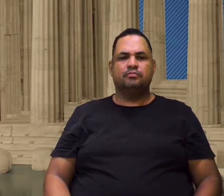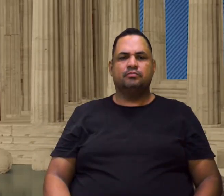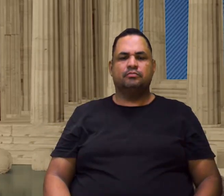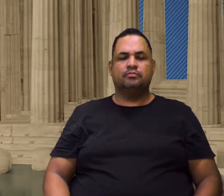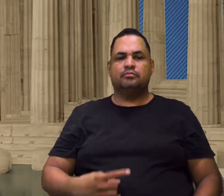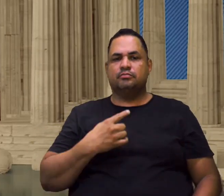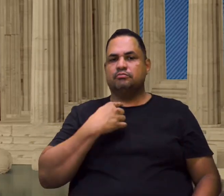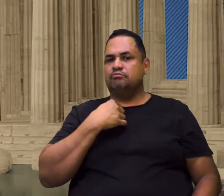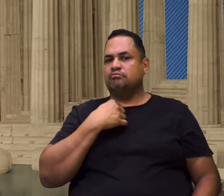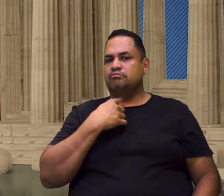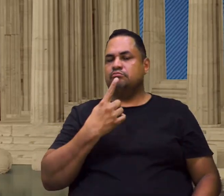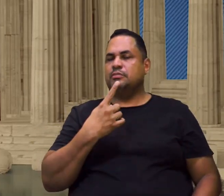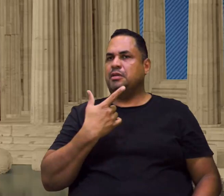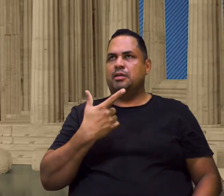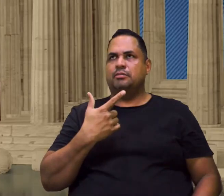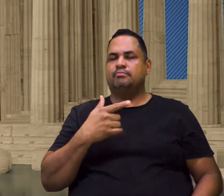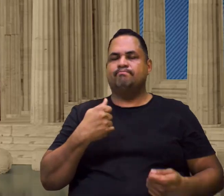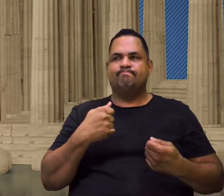Não sei.